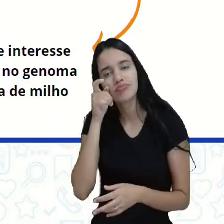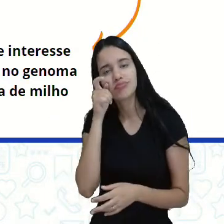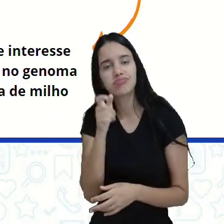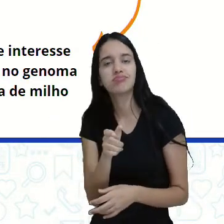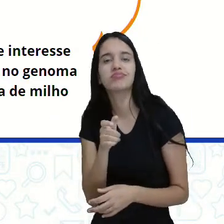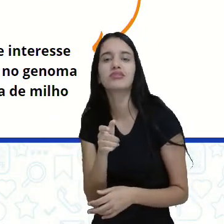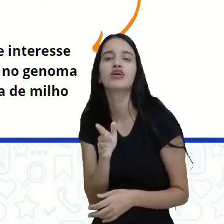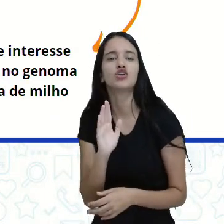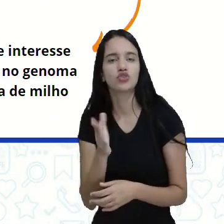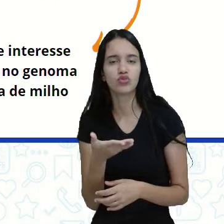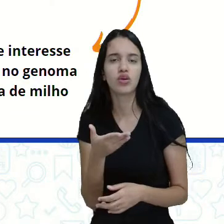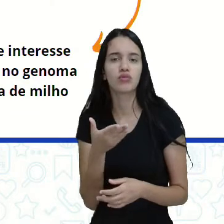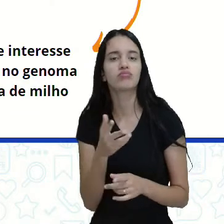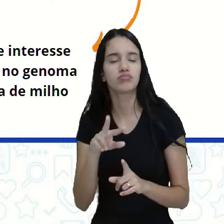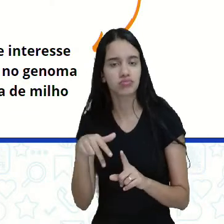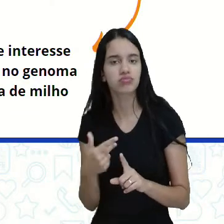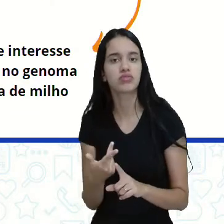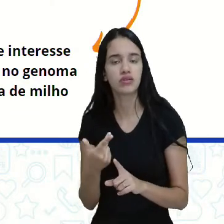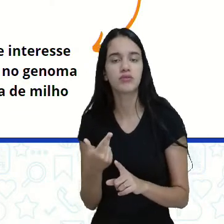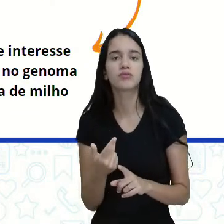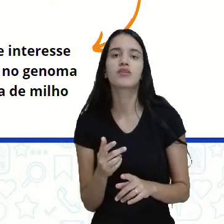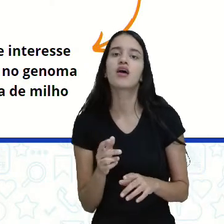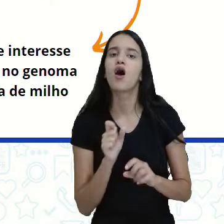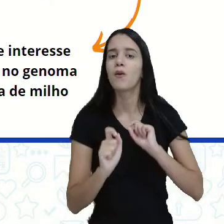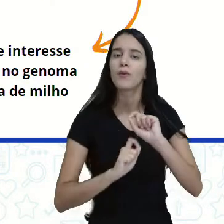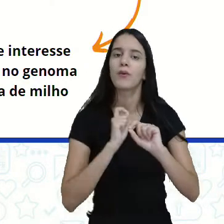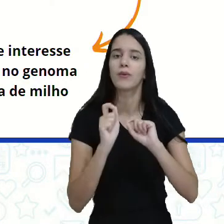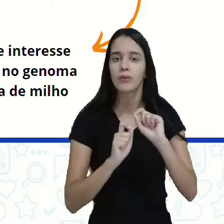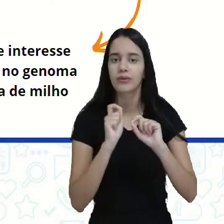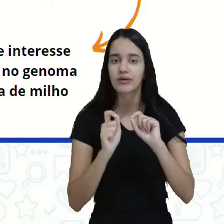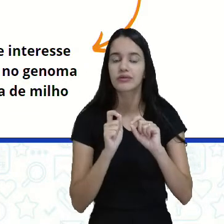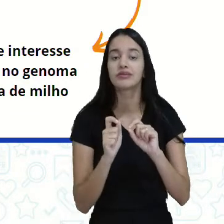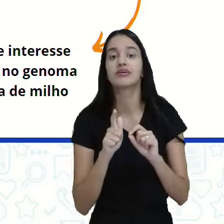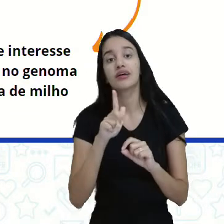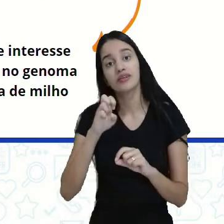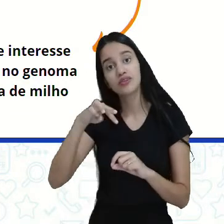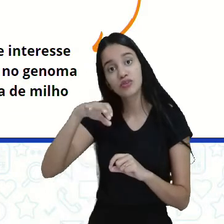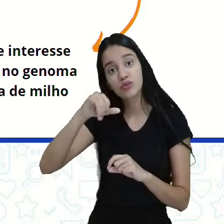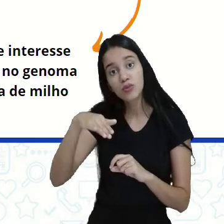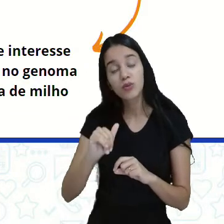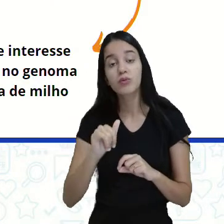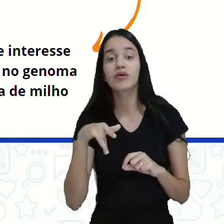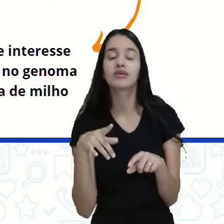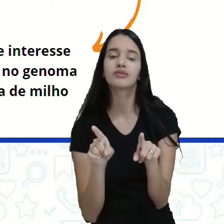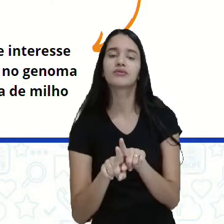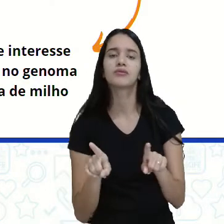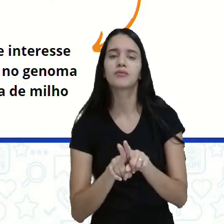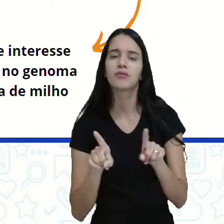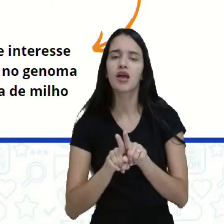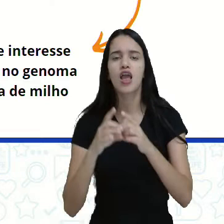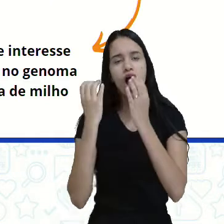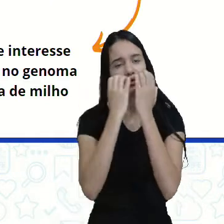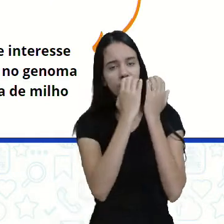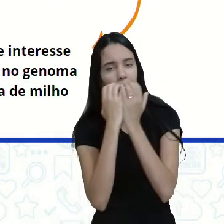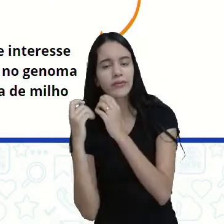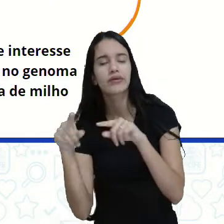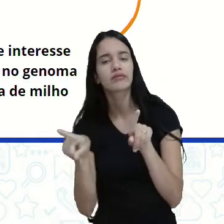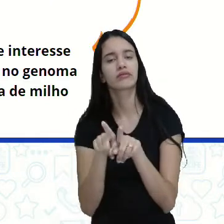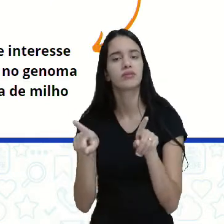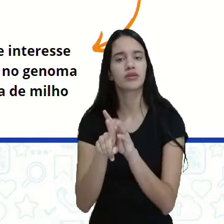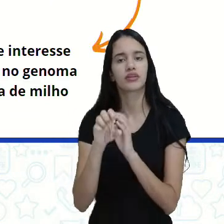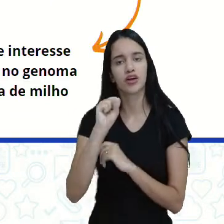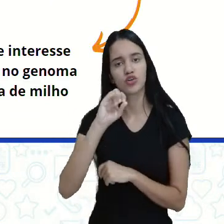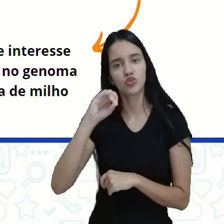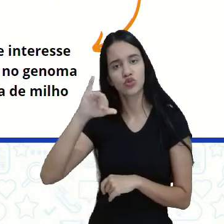interesse que já foi multiplicado pelas bactérias vai ser inserido no genoma da célula do milho, da célula da soja,